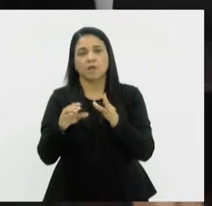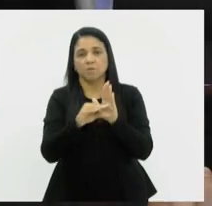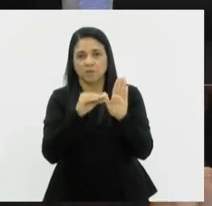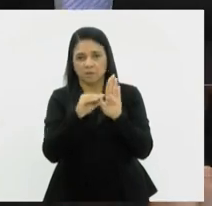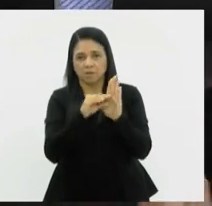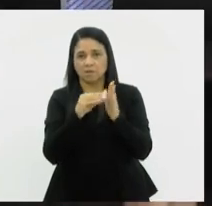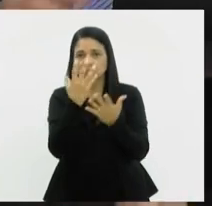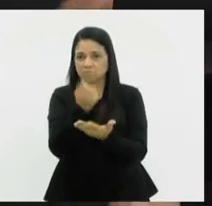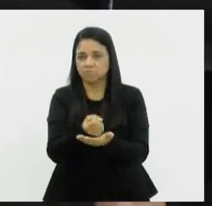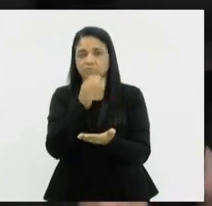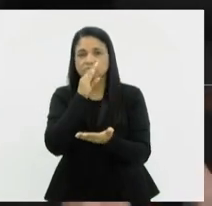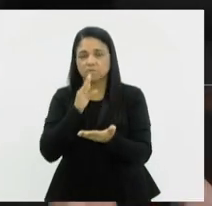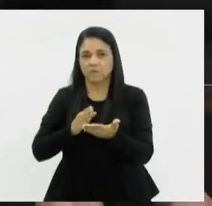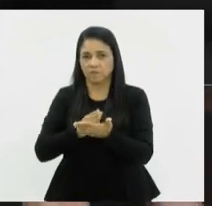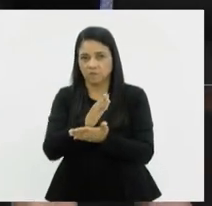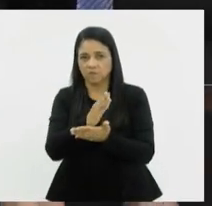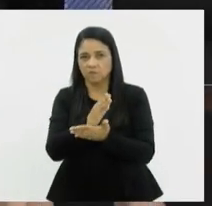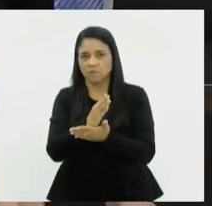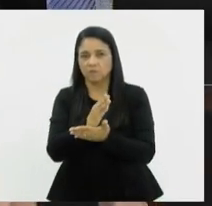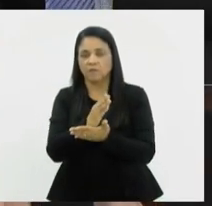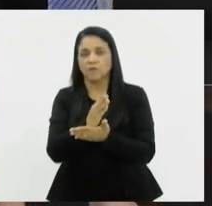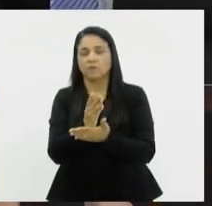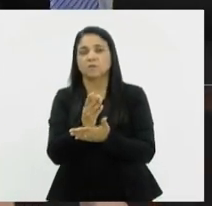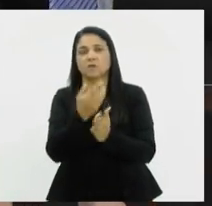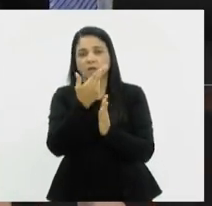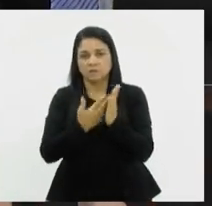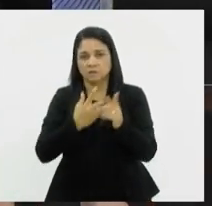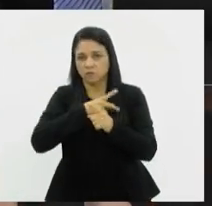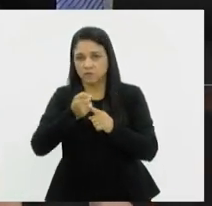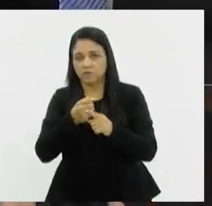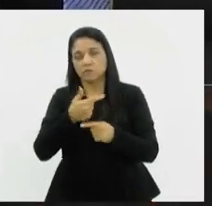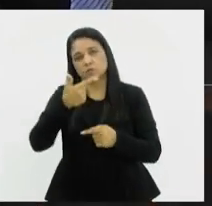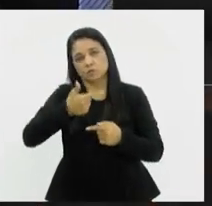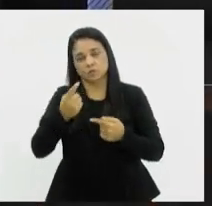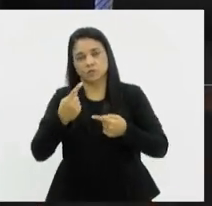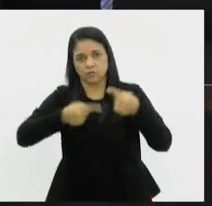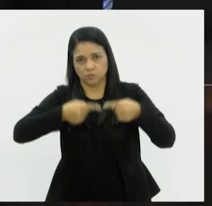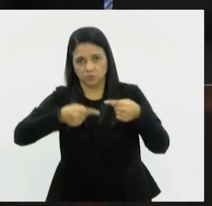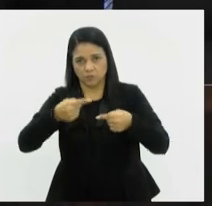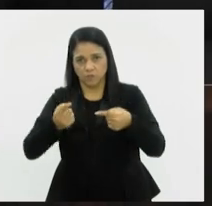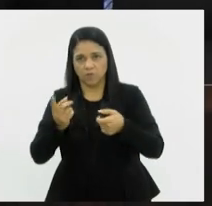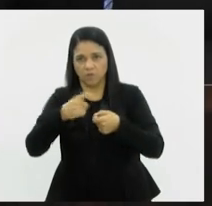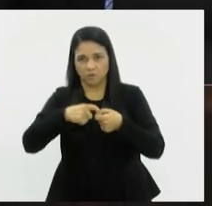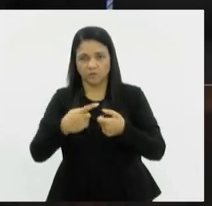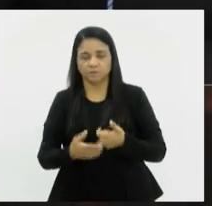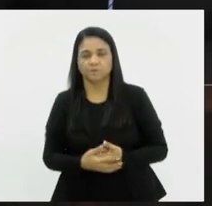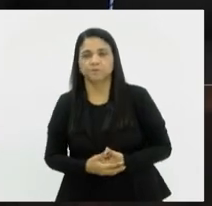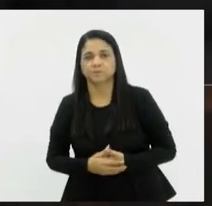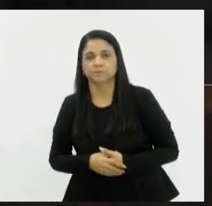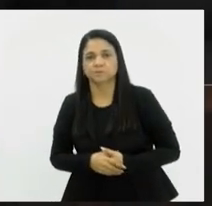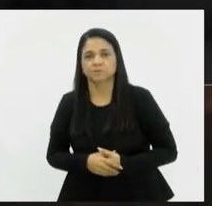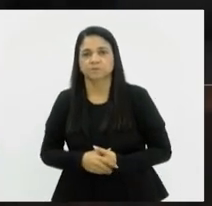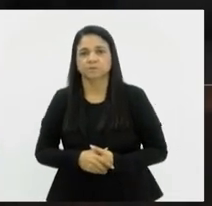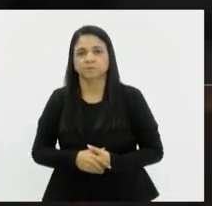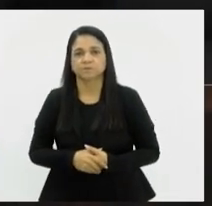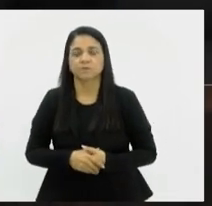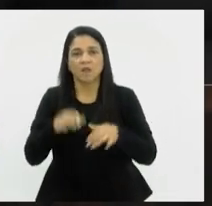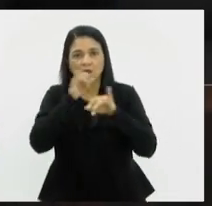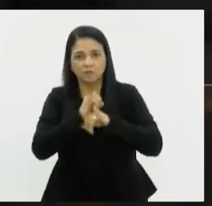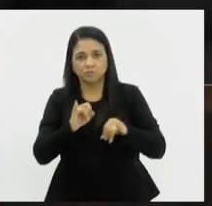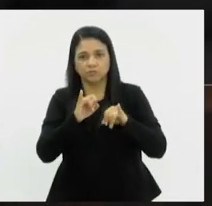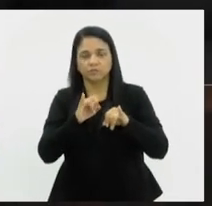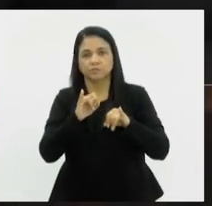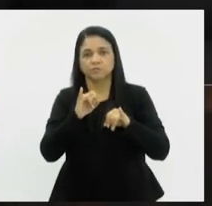que aprovam, permaneçam como estão. Aprovado a redação do vencido para a segunda discussão. Beijo.